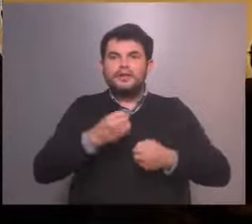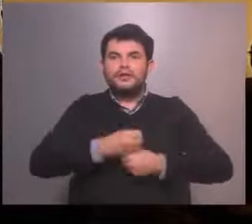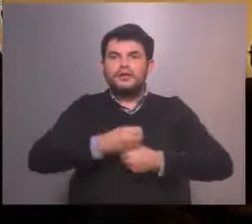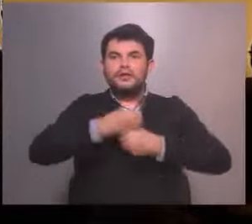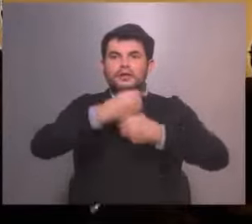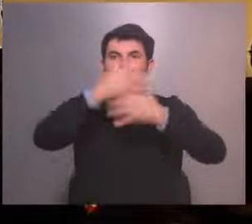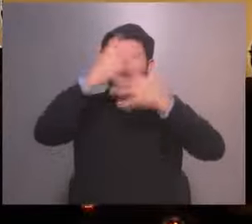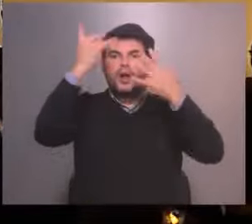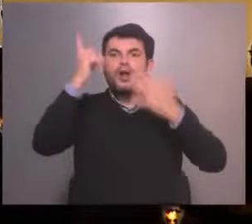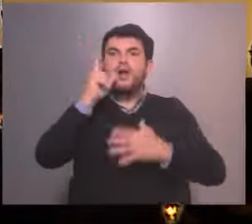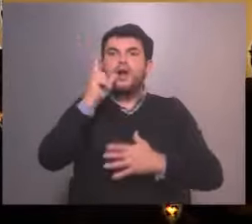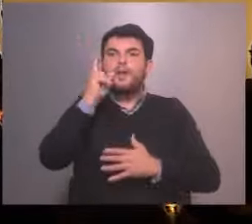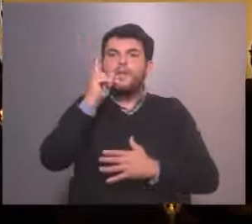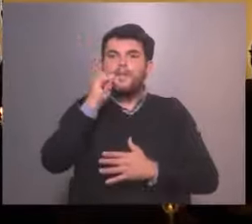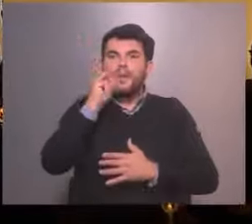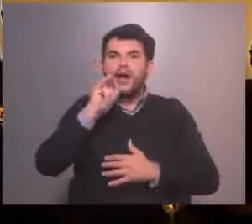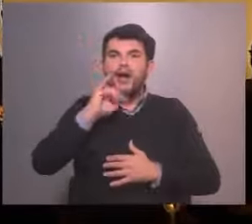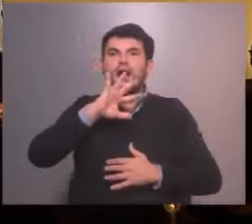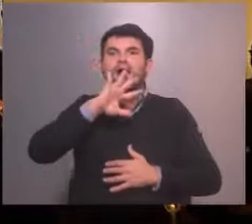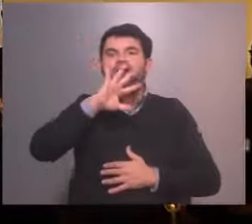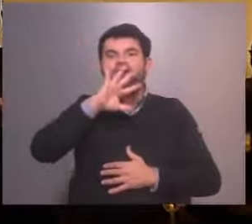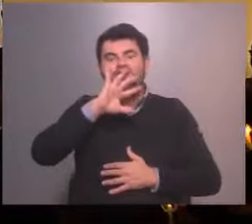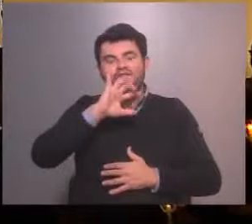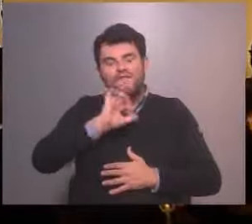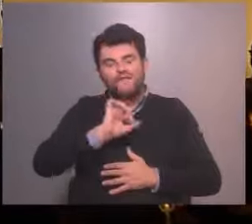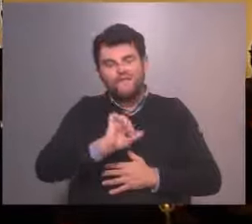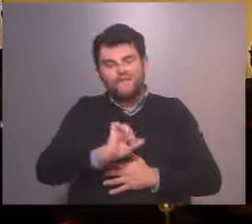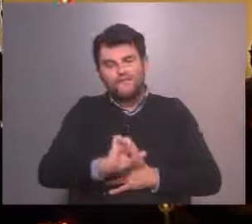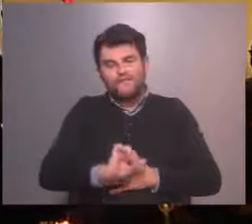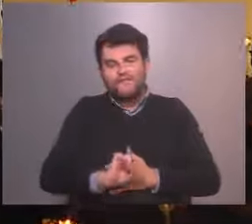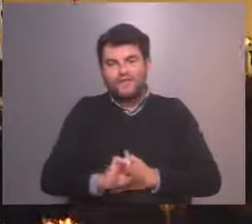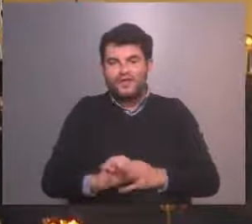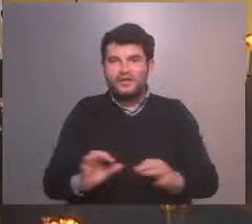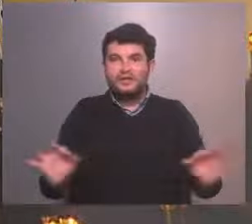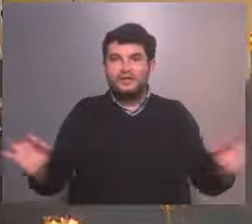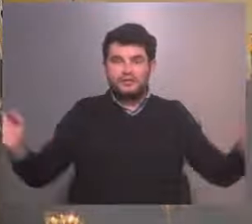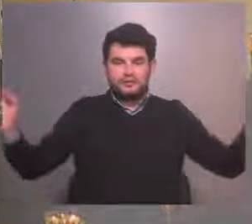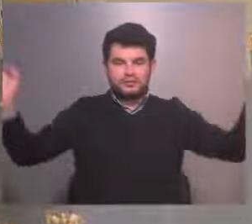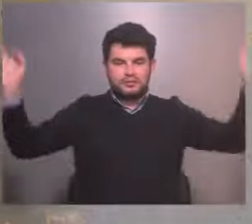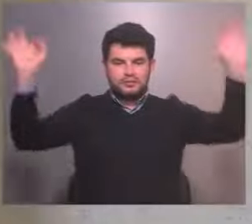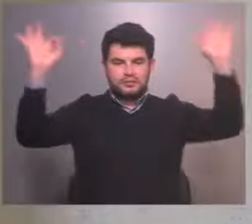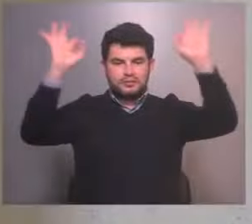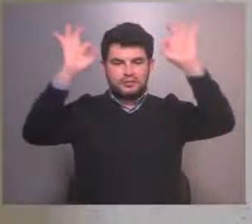mujeres, y bendito es el fruto de tu vientre, Jesús.